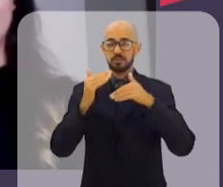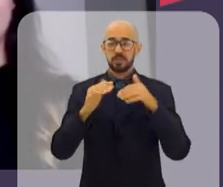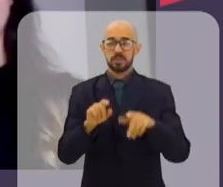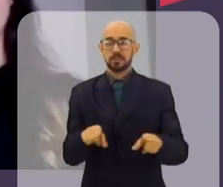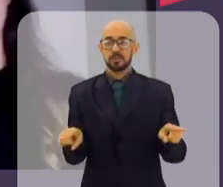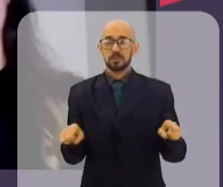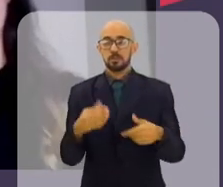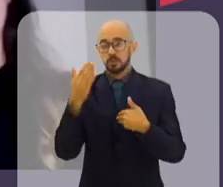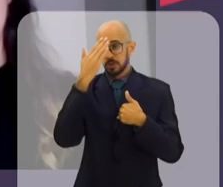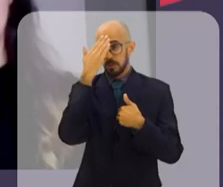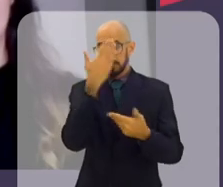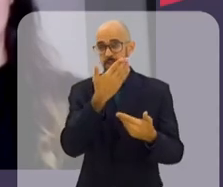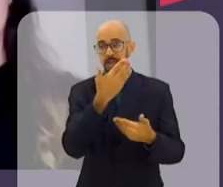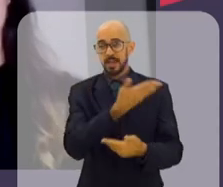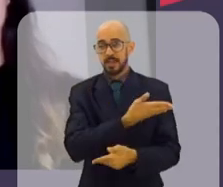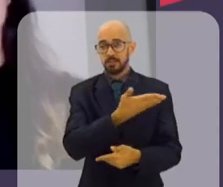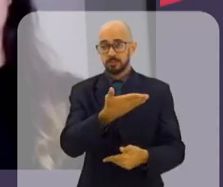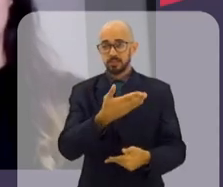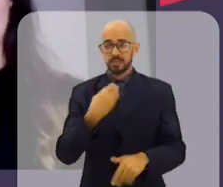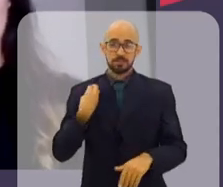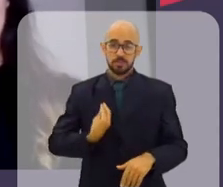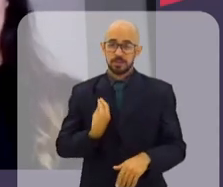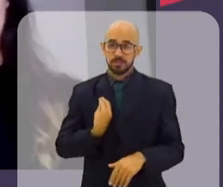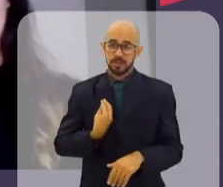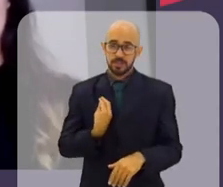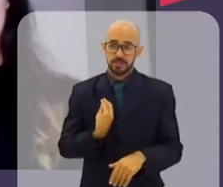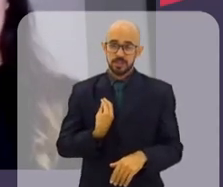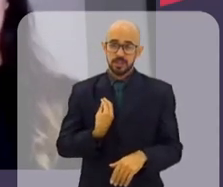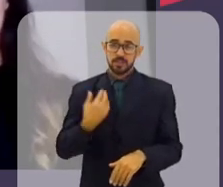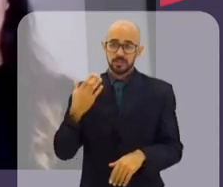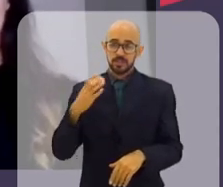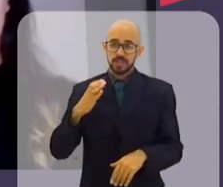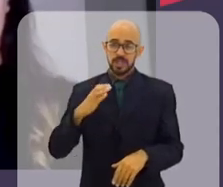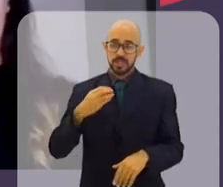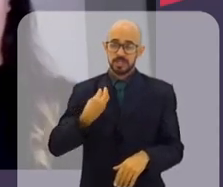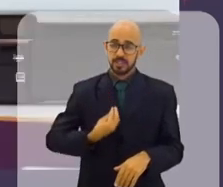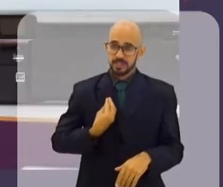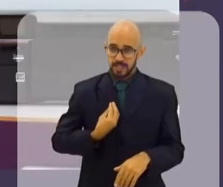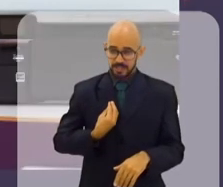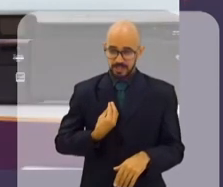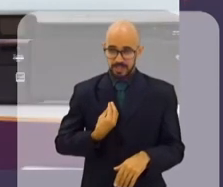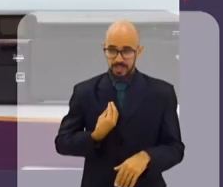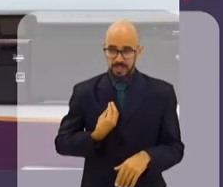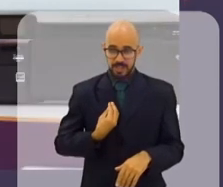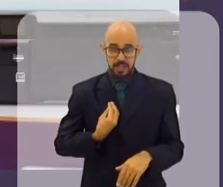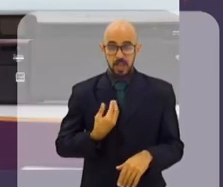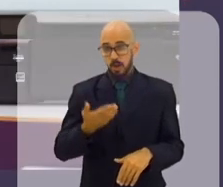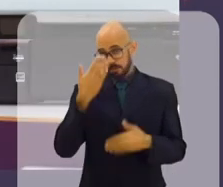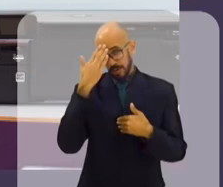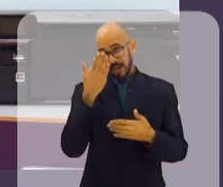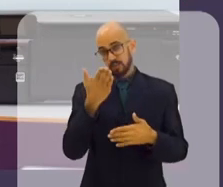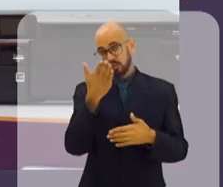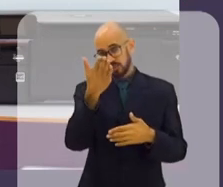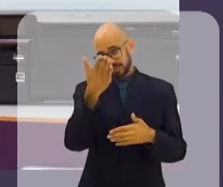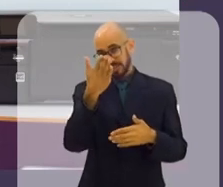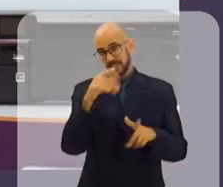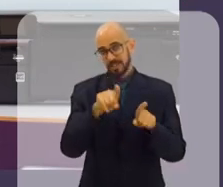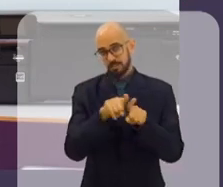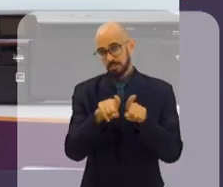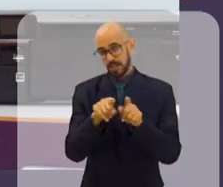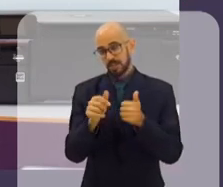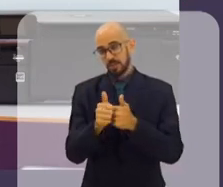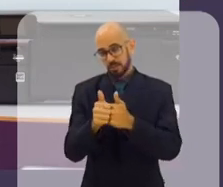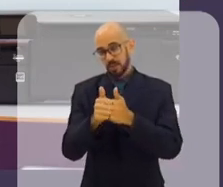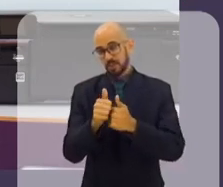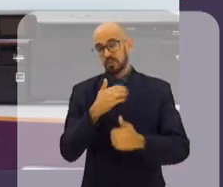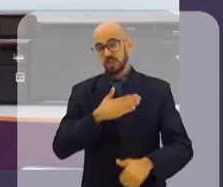desenvolvendo. Muito obrigada pela participação aqui no Ciência e Existência. E obrigada a você também que nos acompanhou. Se